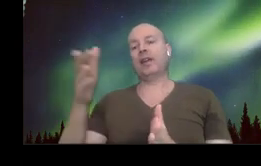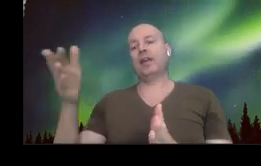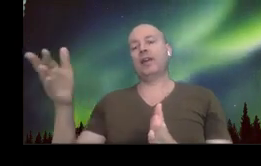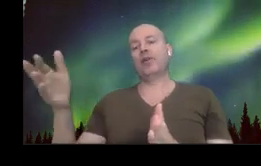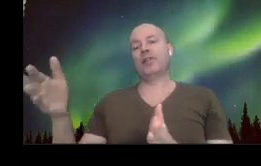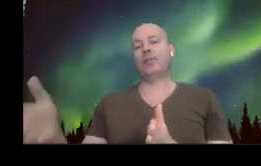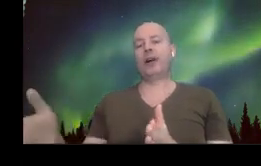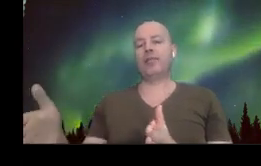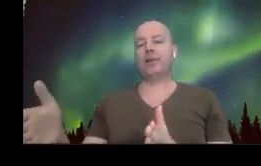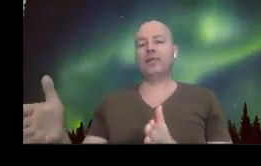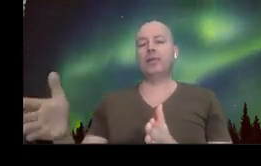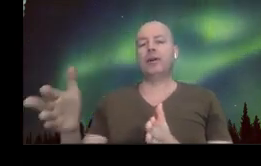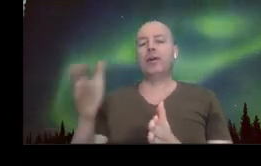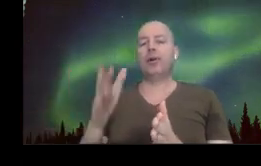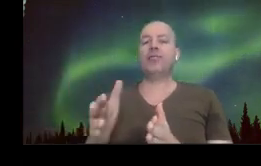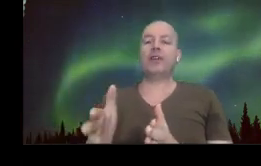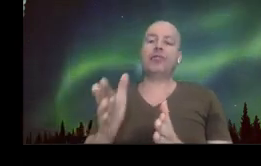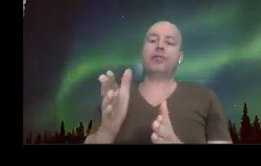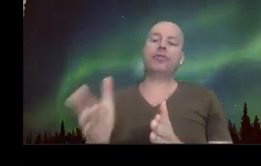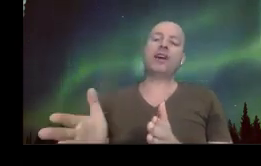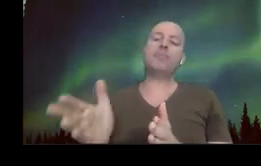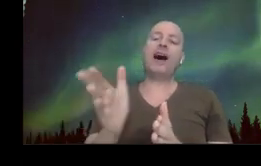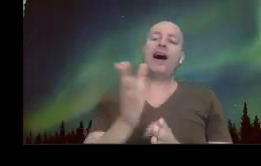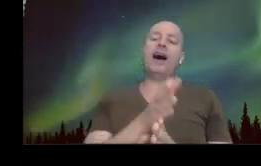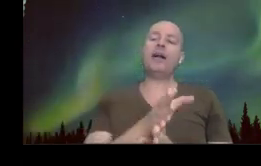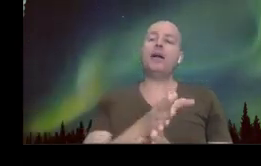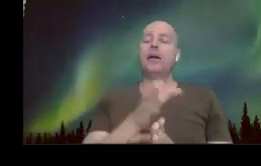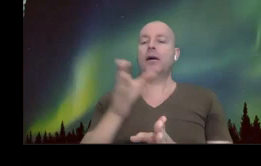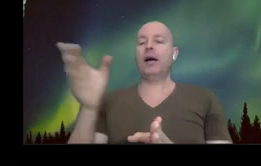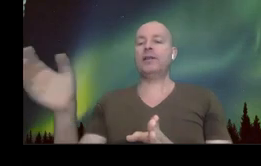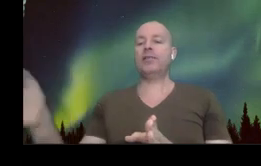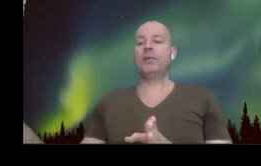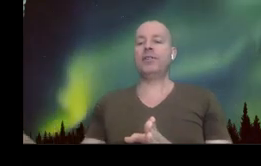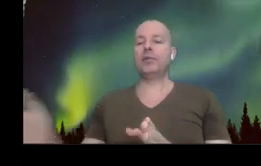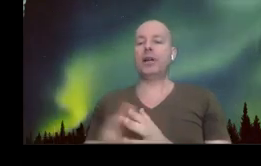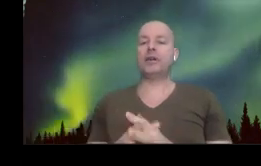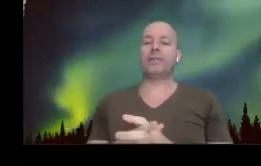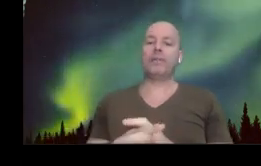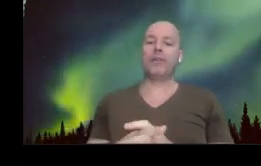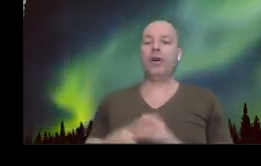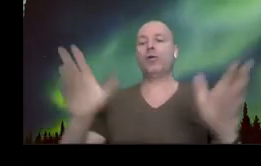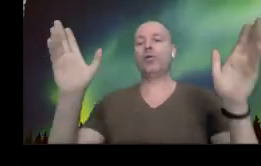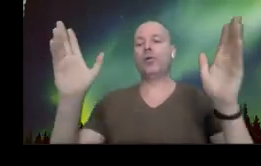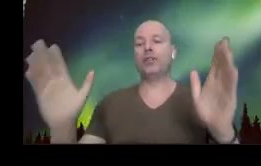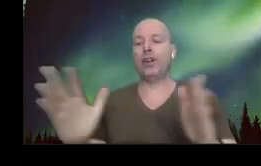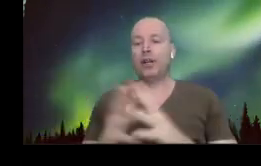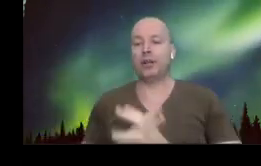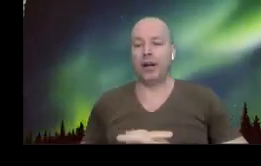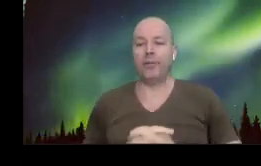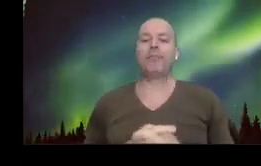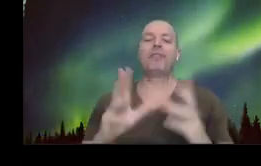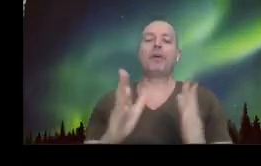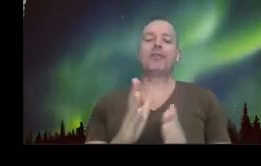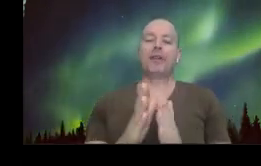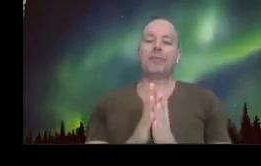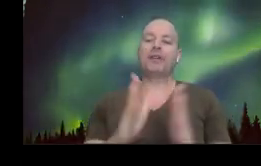você tem uma separação, pode ser que você consiga barrar a transmissão dela. Olha o Covid aí,